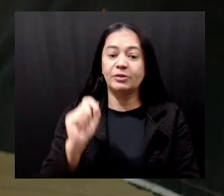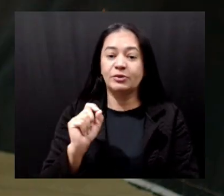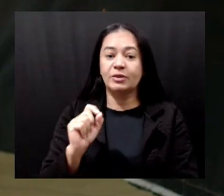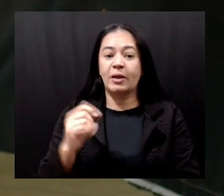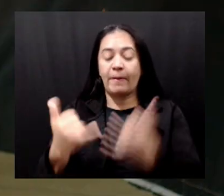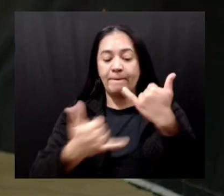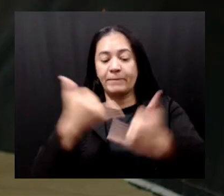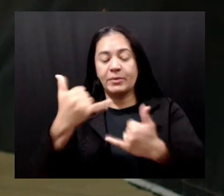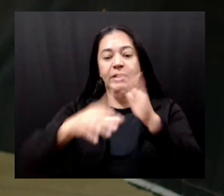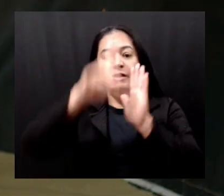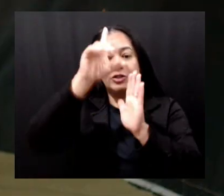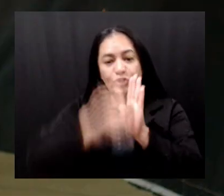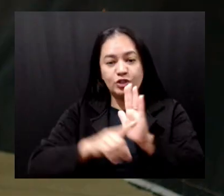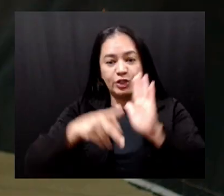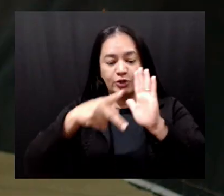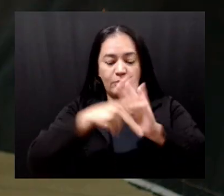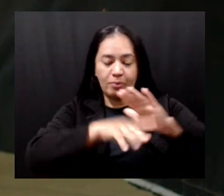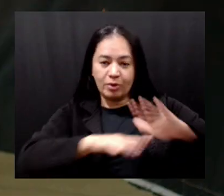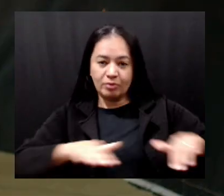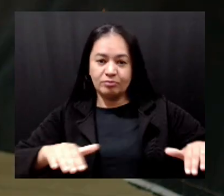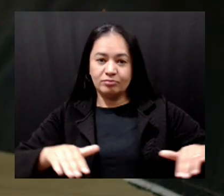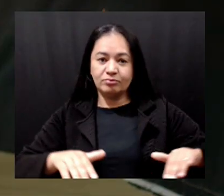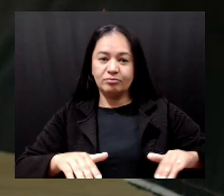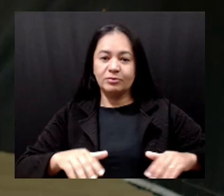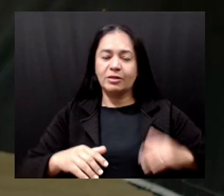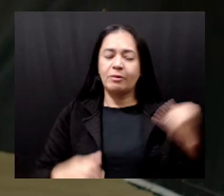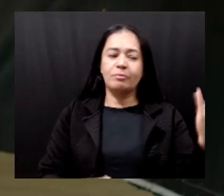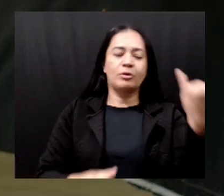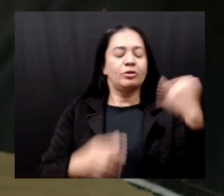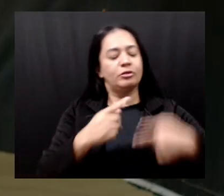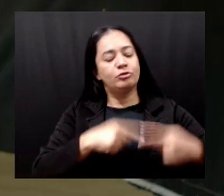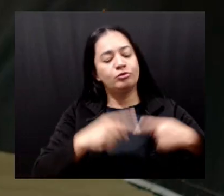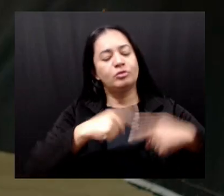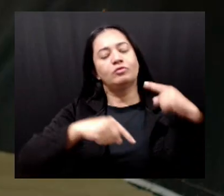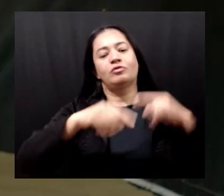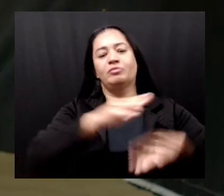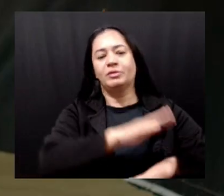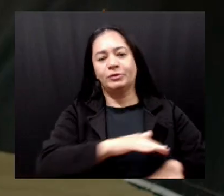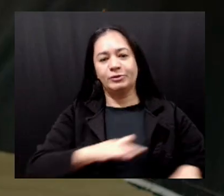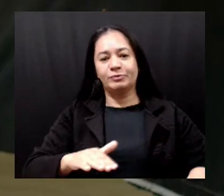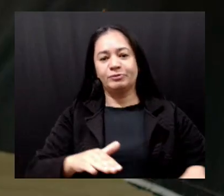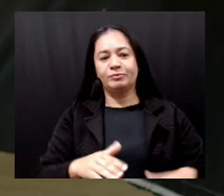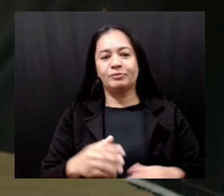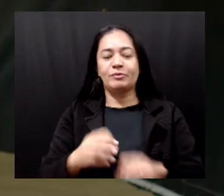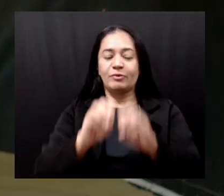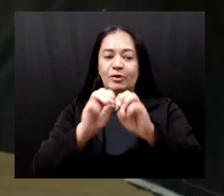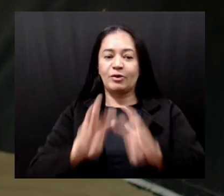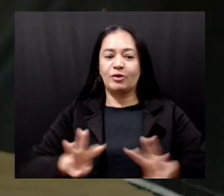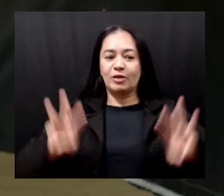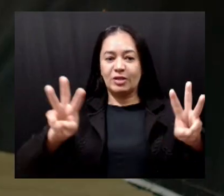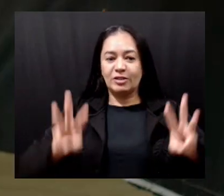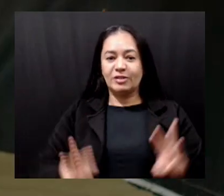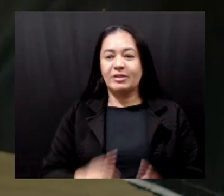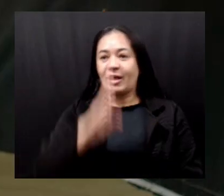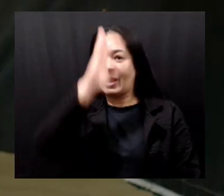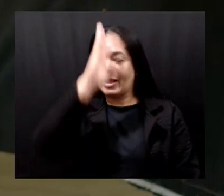e essencial para o desenvolvimento, né? Então, o acesso pelo site é gratuito, então anota aí, vamos lá,